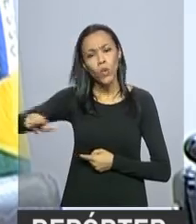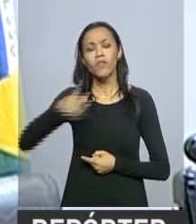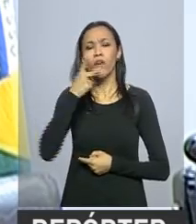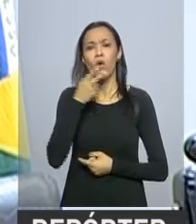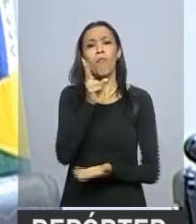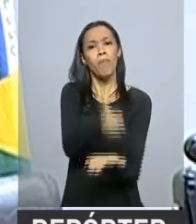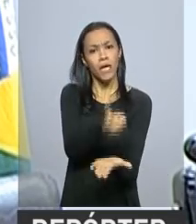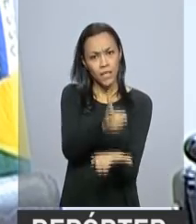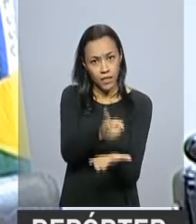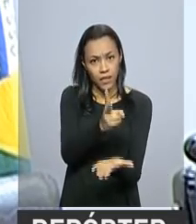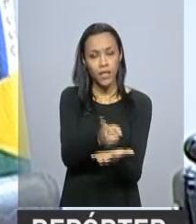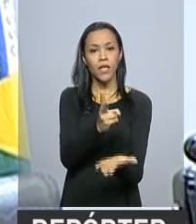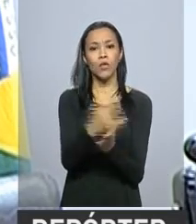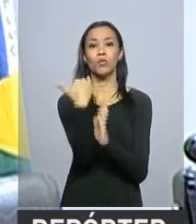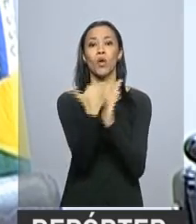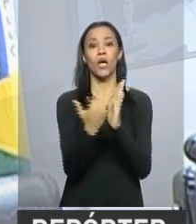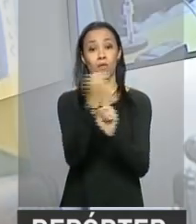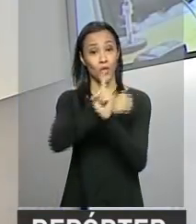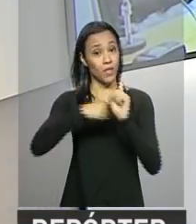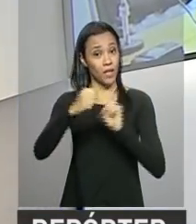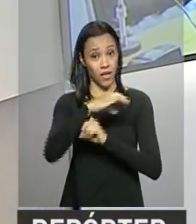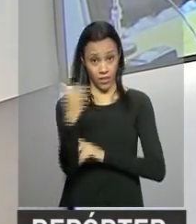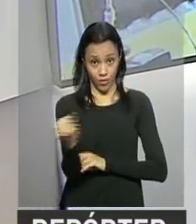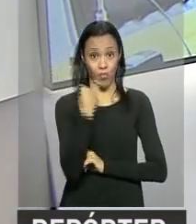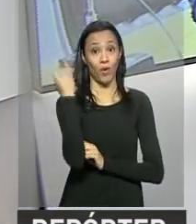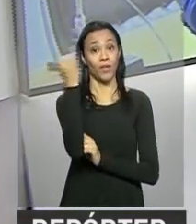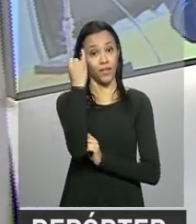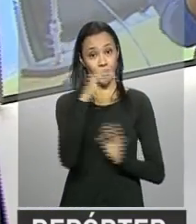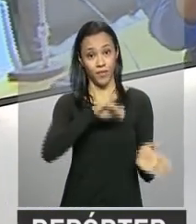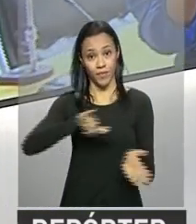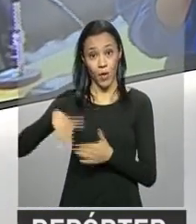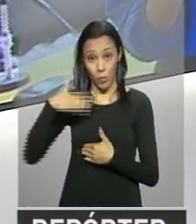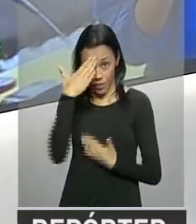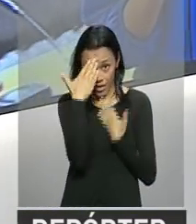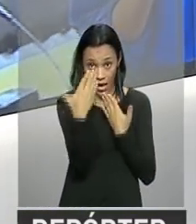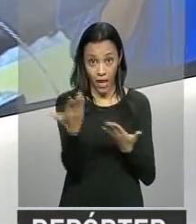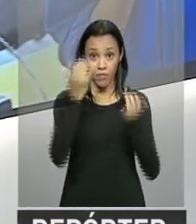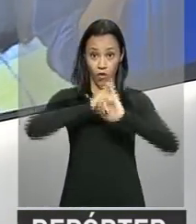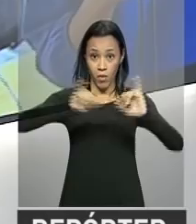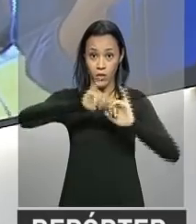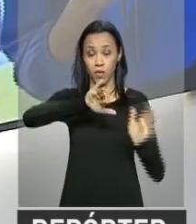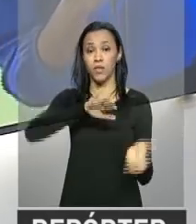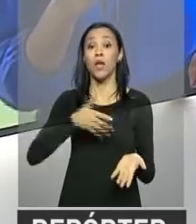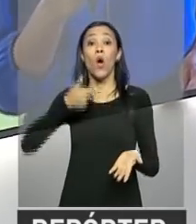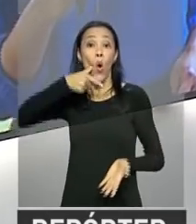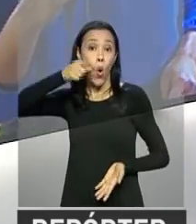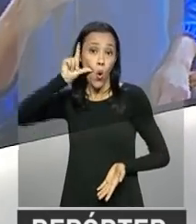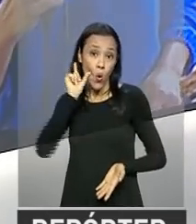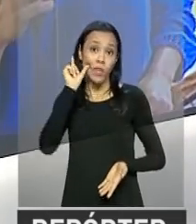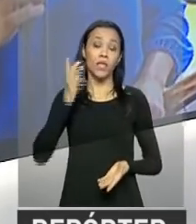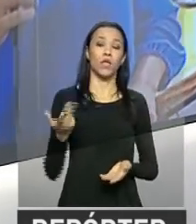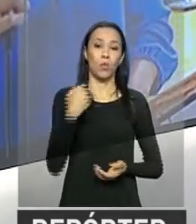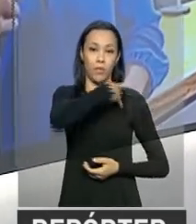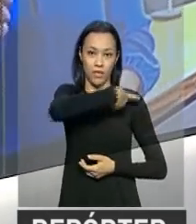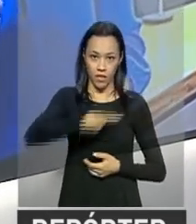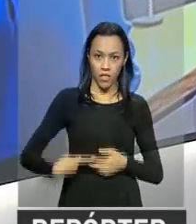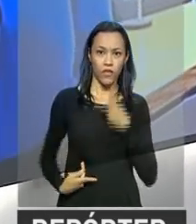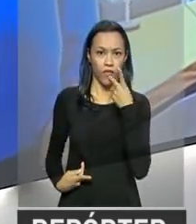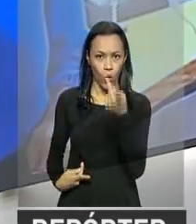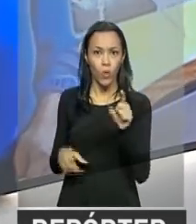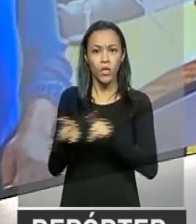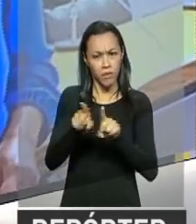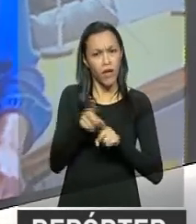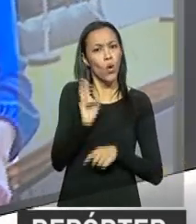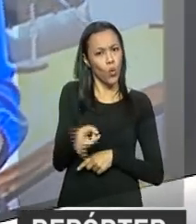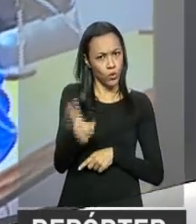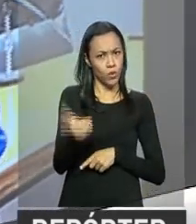que são essenciais. Carla? Obrigada, Paola, pelas suas informações. Bem, ontem o presidente interino Michel Temer também afirmou que vai manter